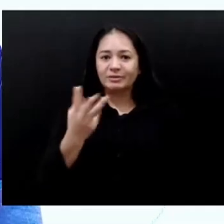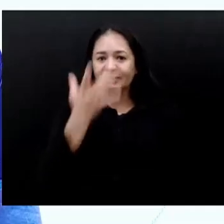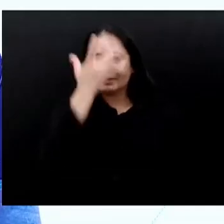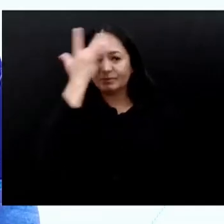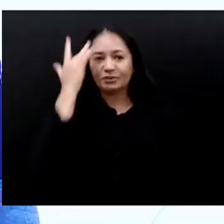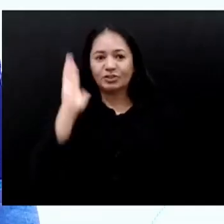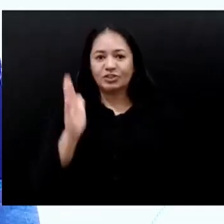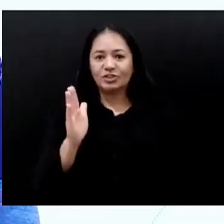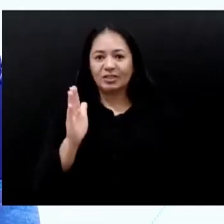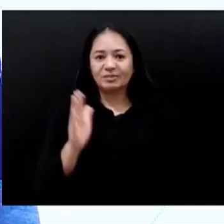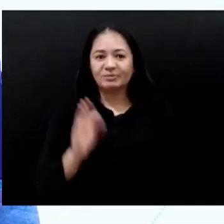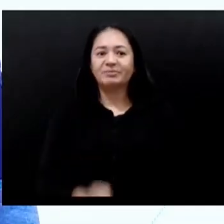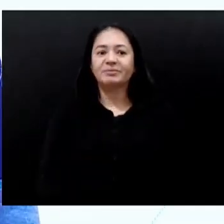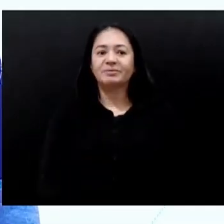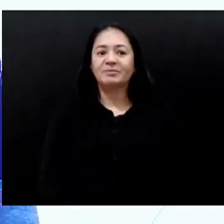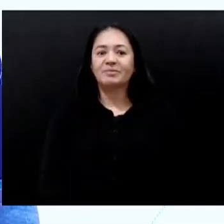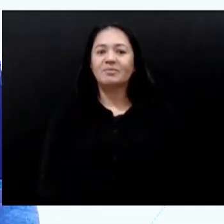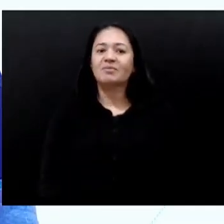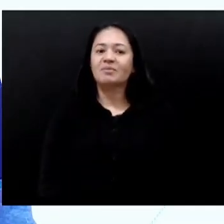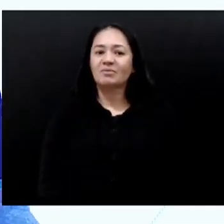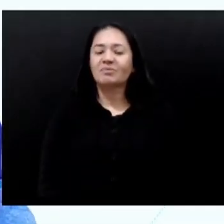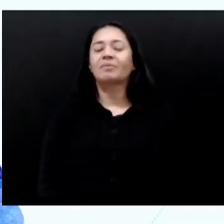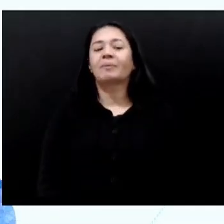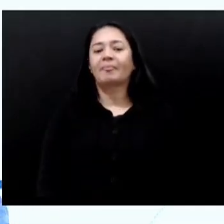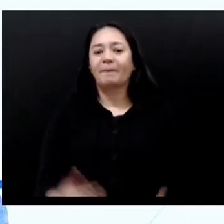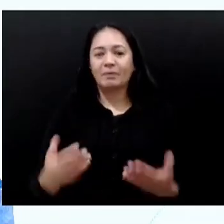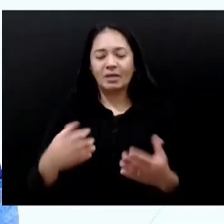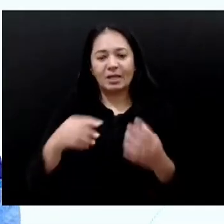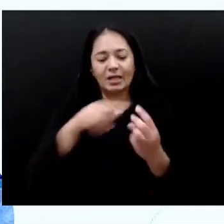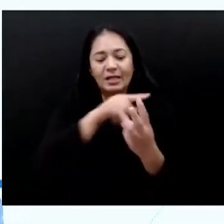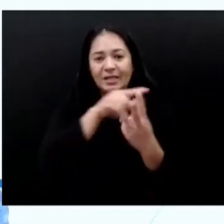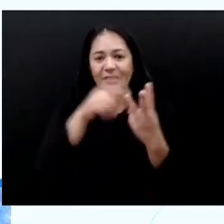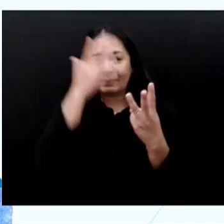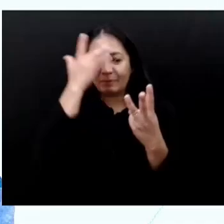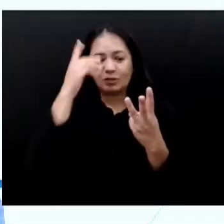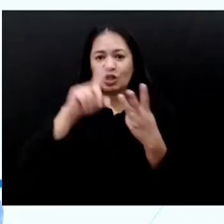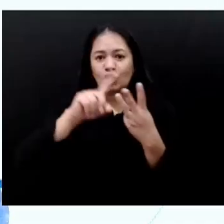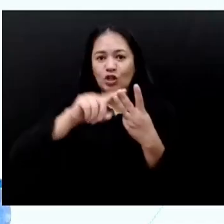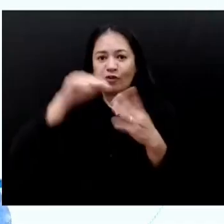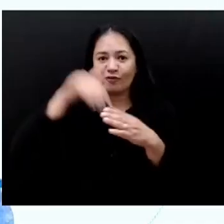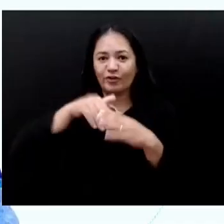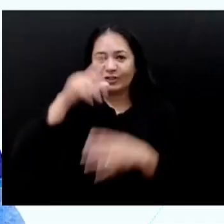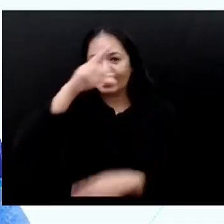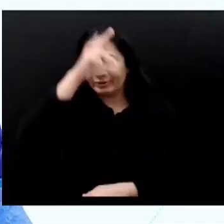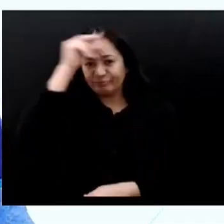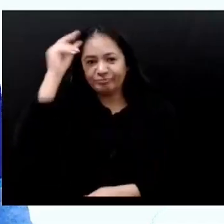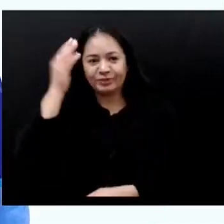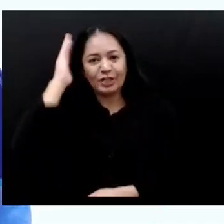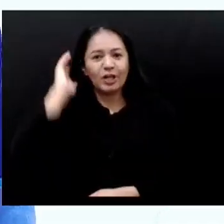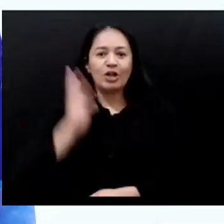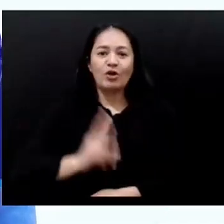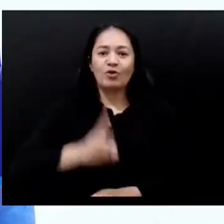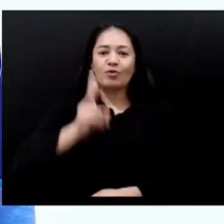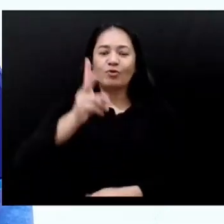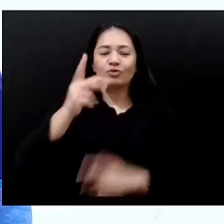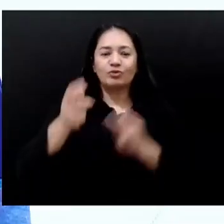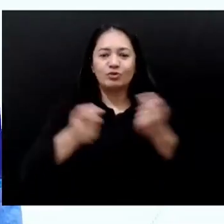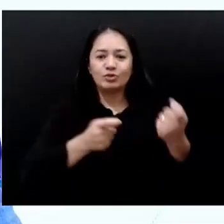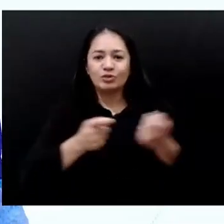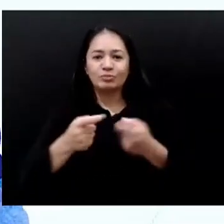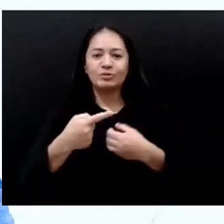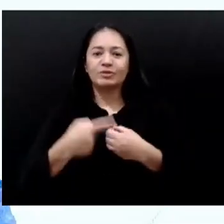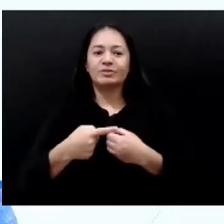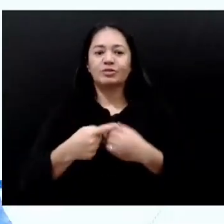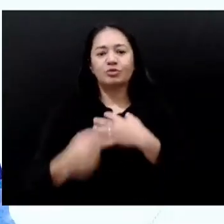pessoas votaram no prefeito Dário para ele continuar, né, aqui comandando a cidade, da maneira como ele